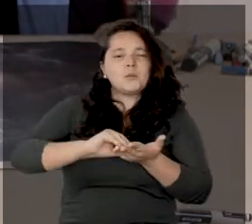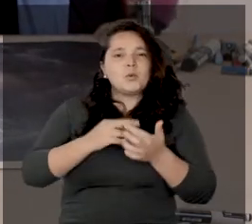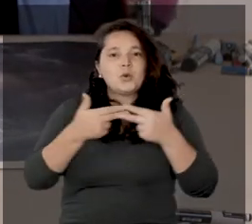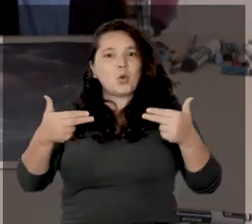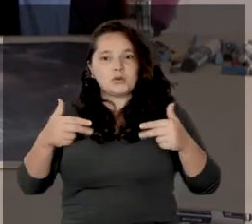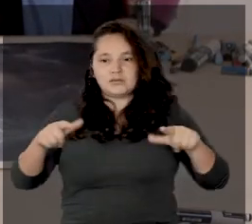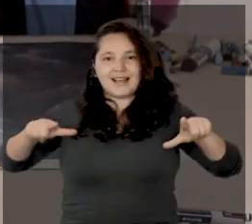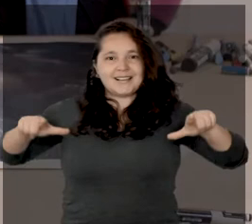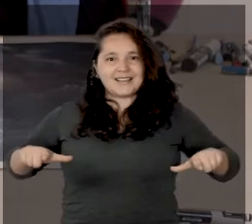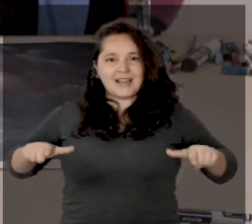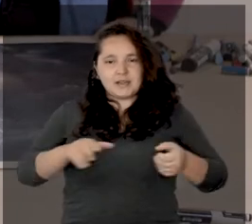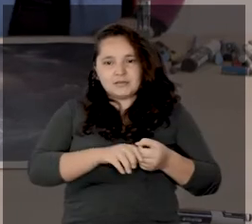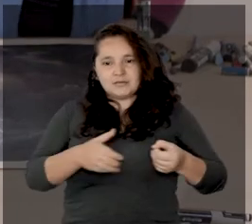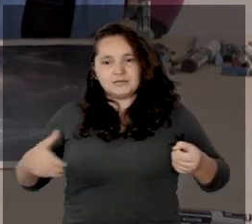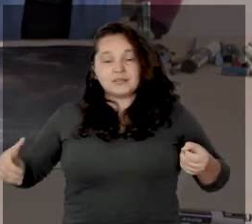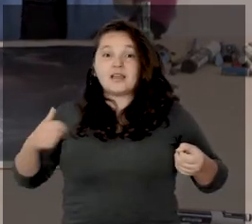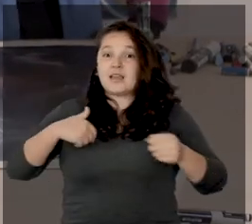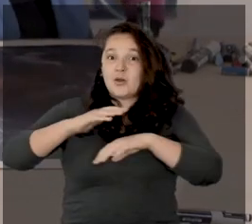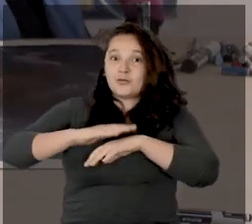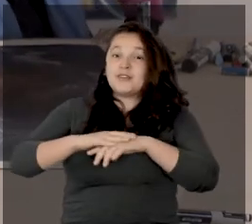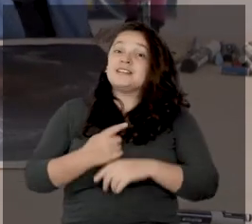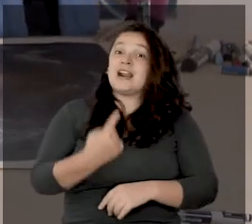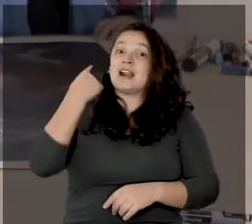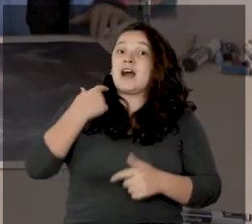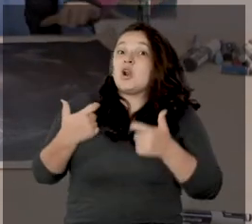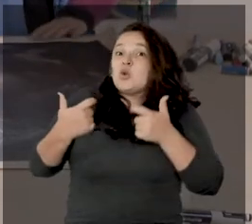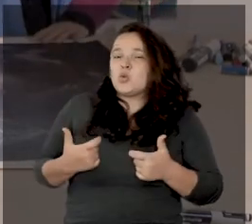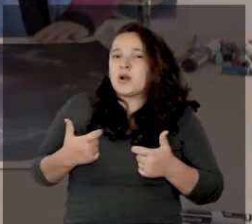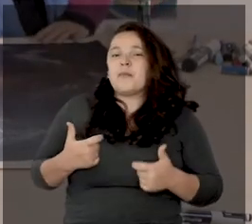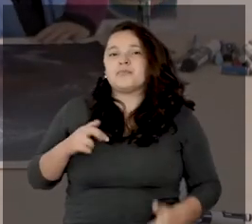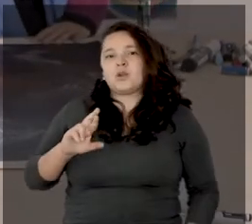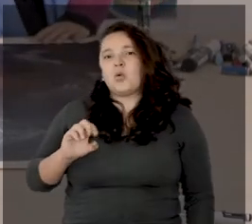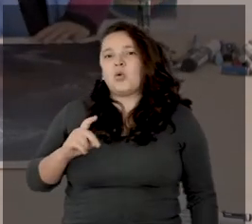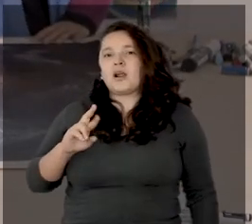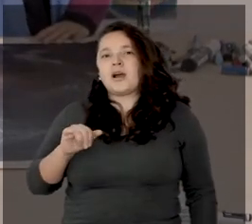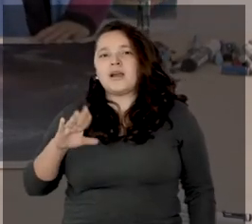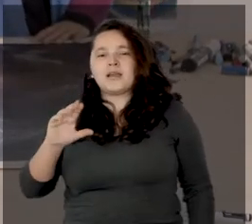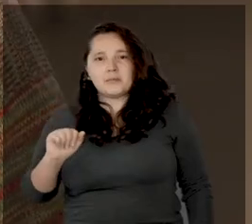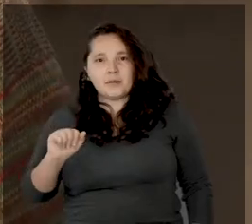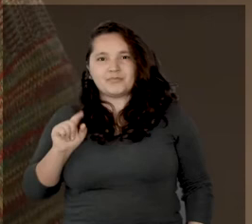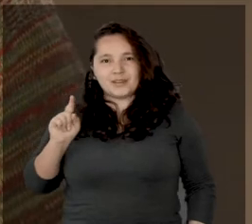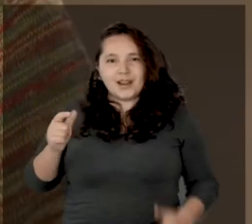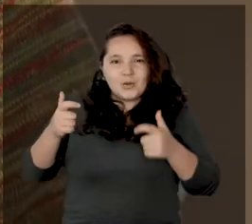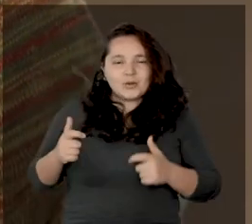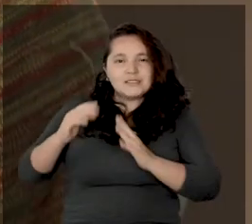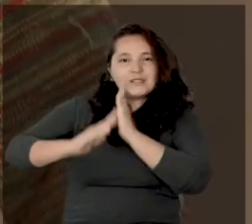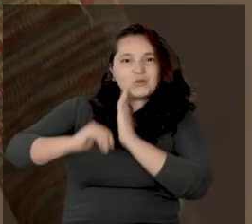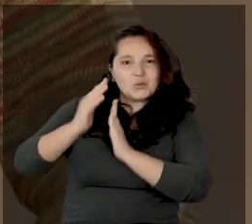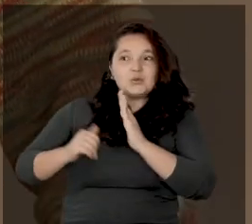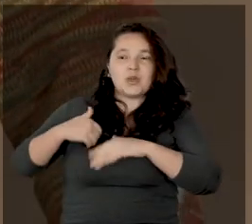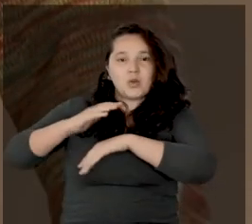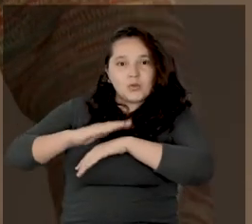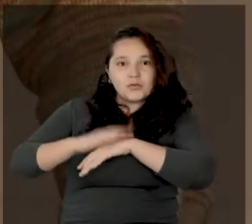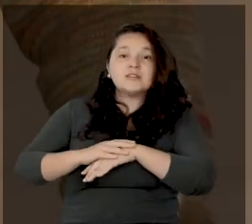Nessa tela, é uma tela que eu preparei antes, eu preparei isso aqui lá em Roraima, ainda no meu estúdio, também faz